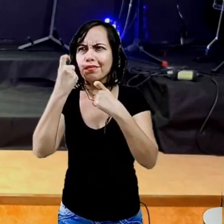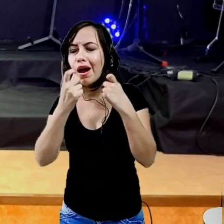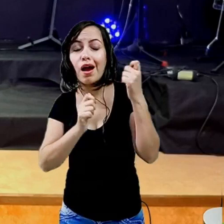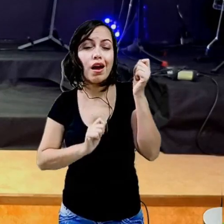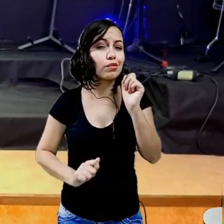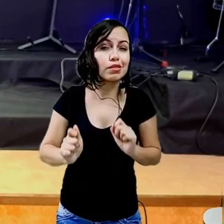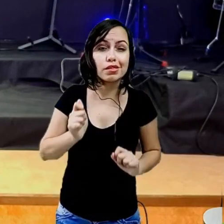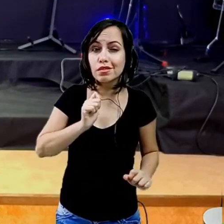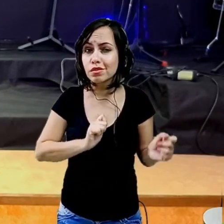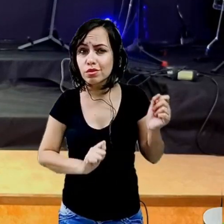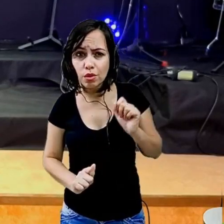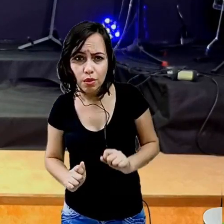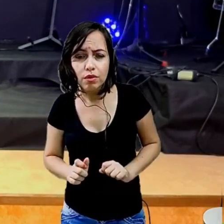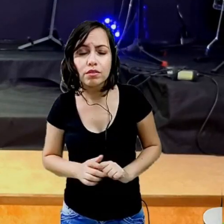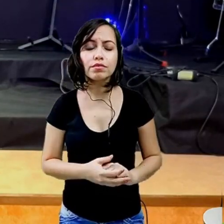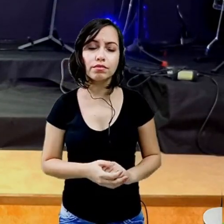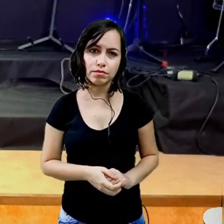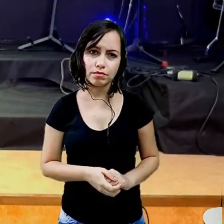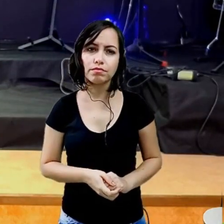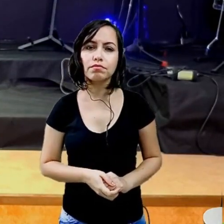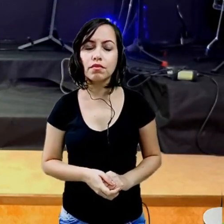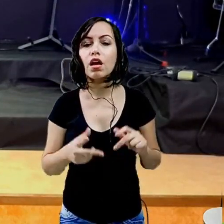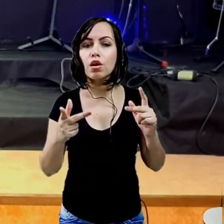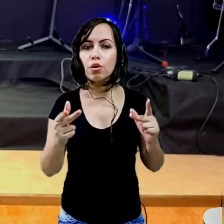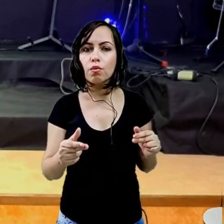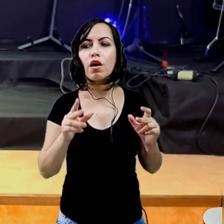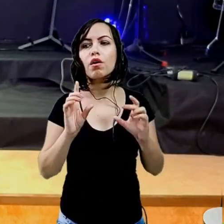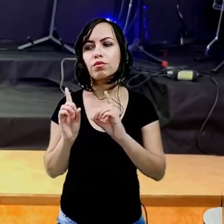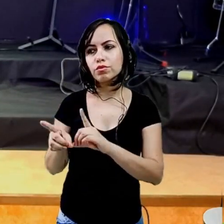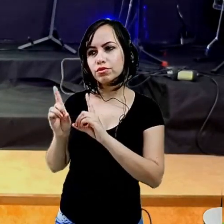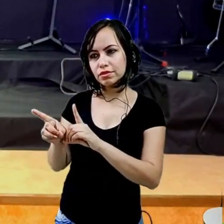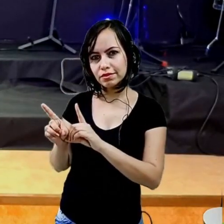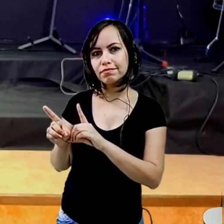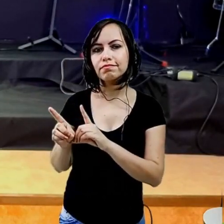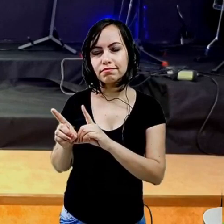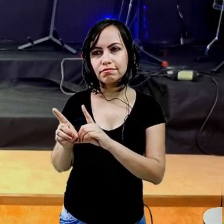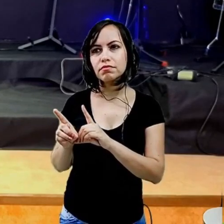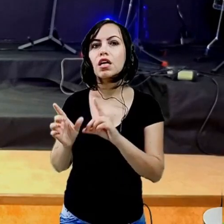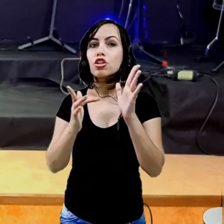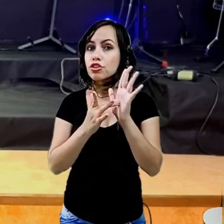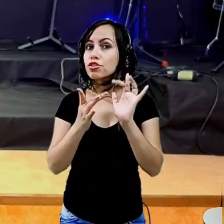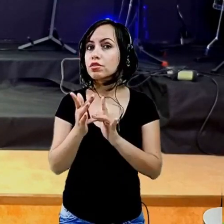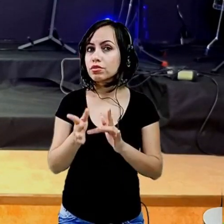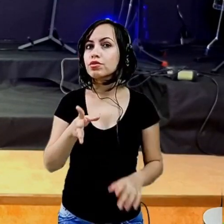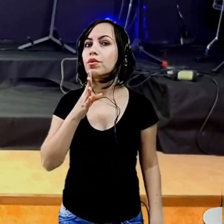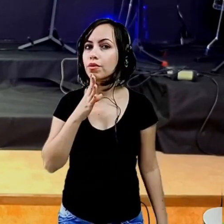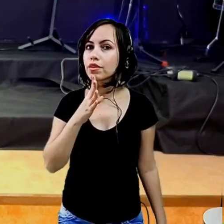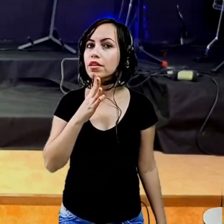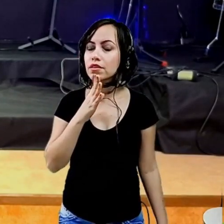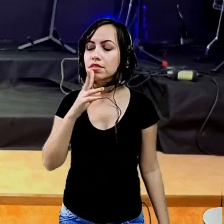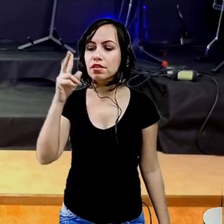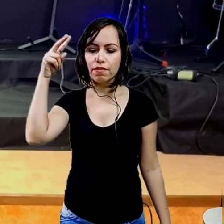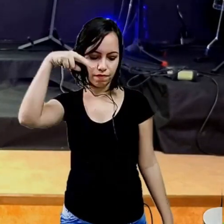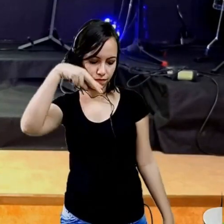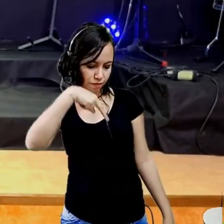que nós estiver assim também como os discípulos. E por Jesus conhecer muito bem o nosso